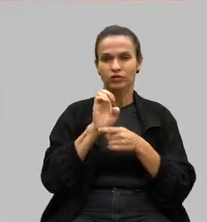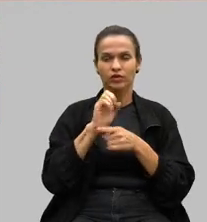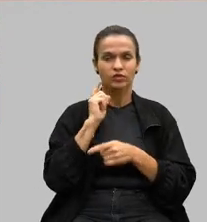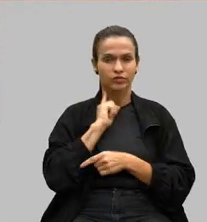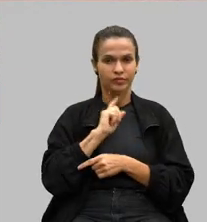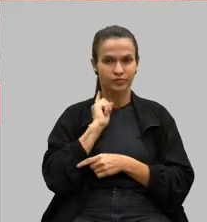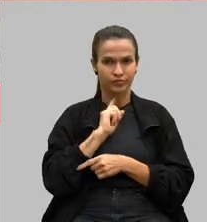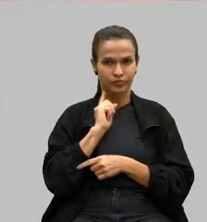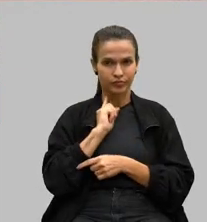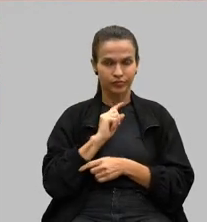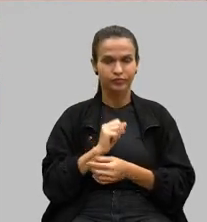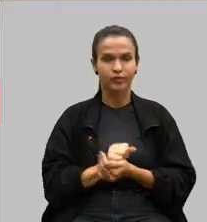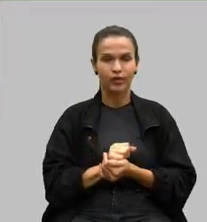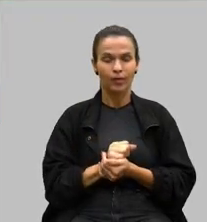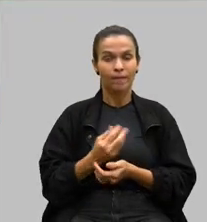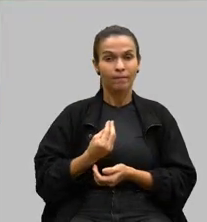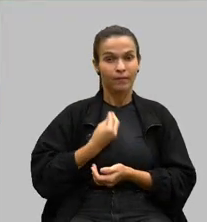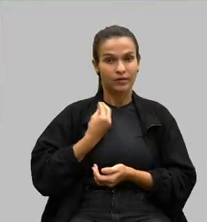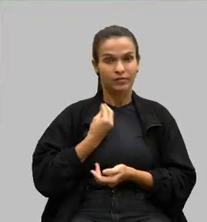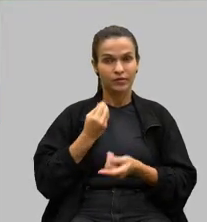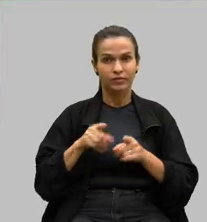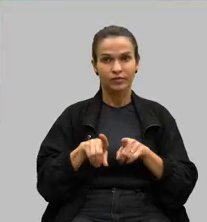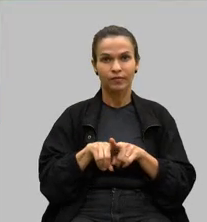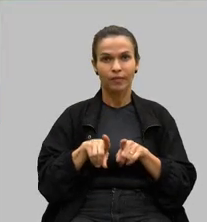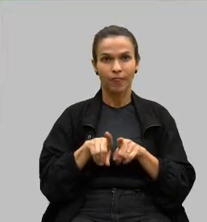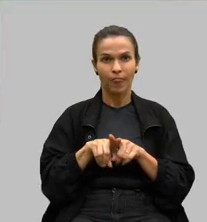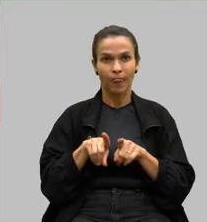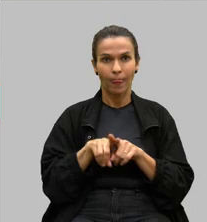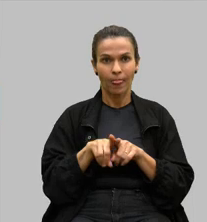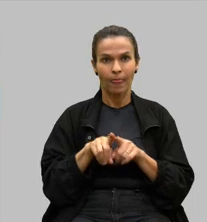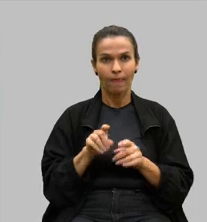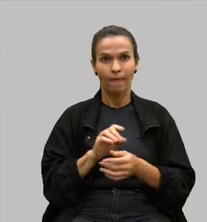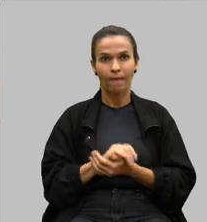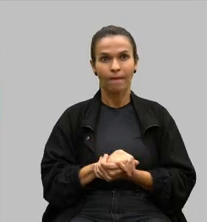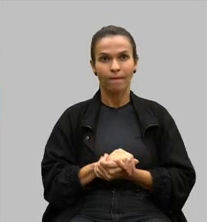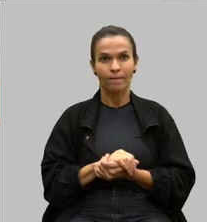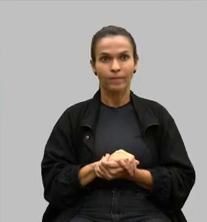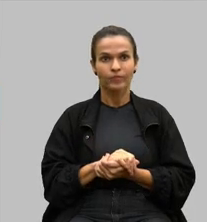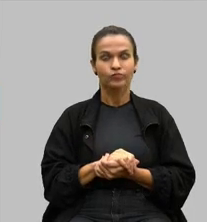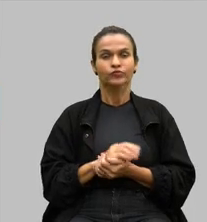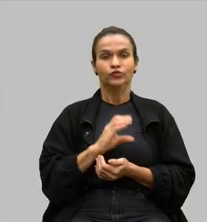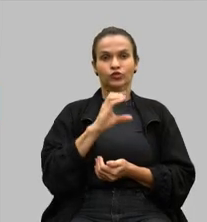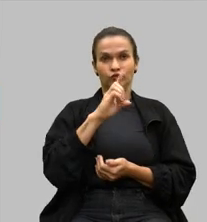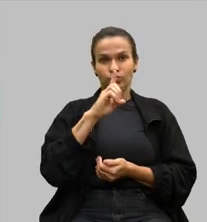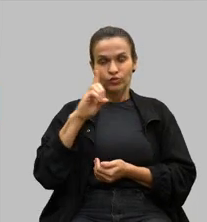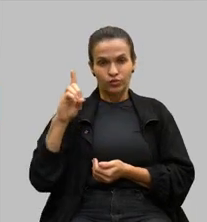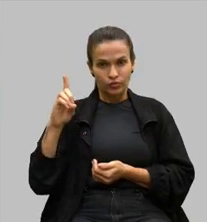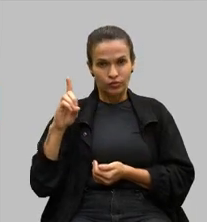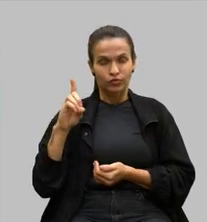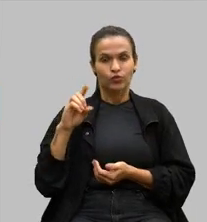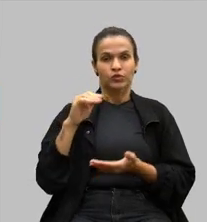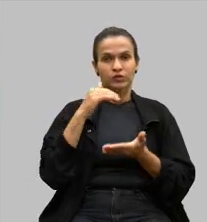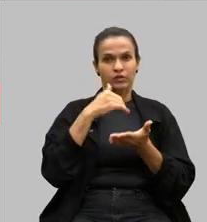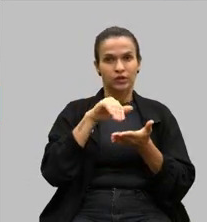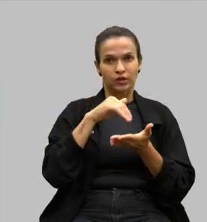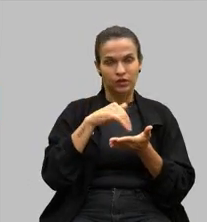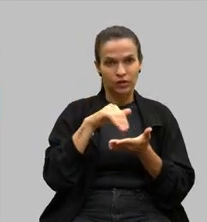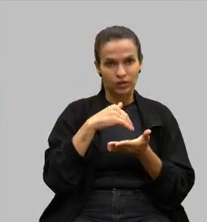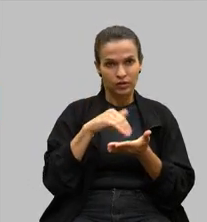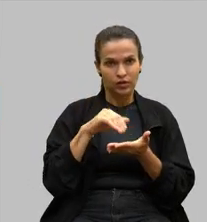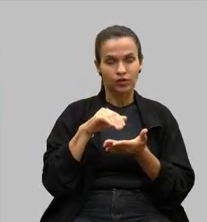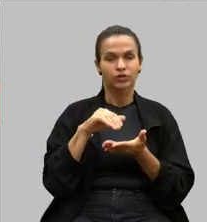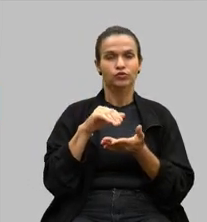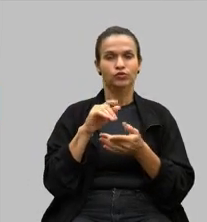Gerais com a participação da dos eh coordenadores né dos secretários os